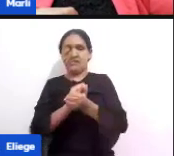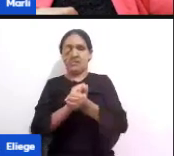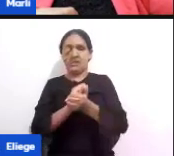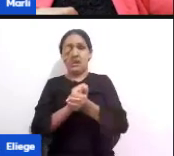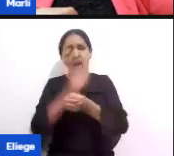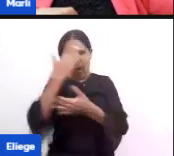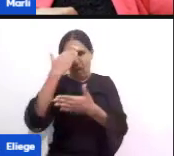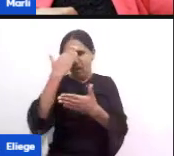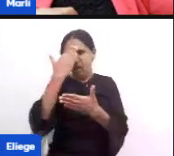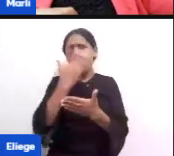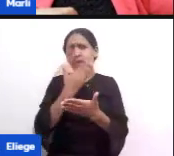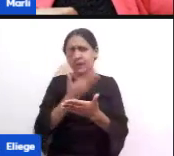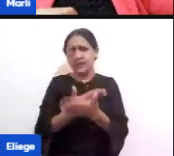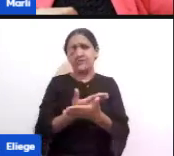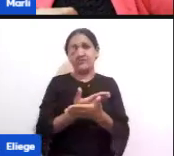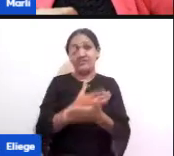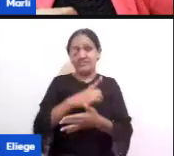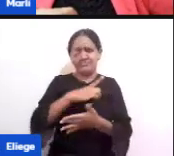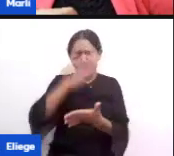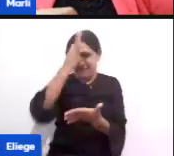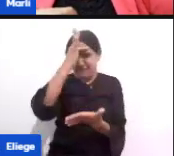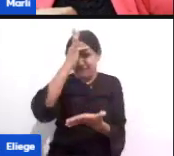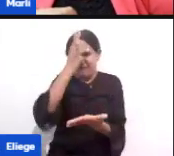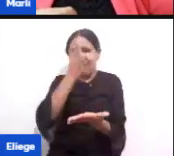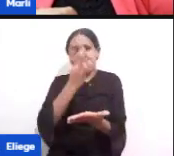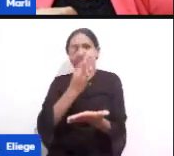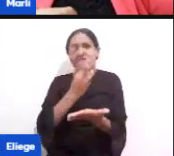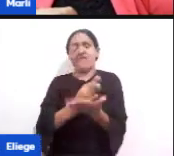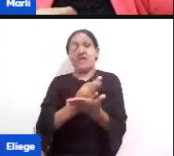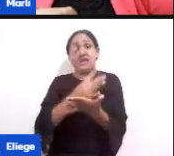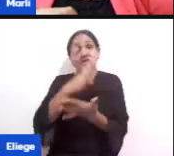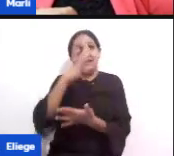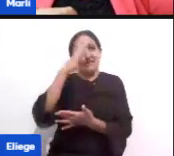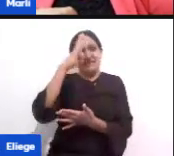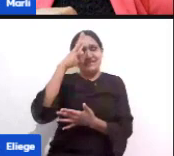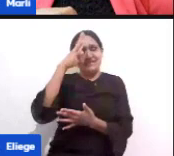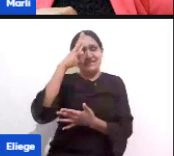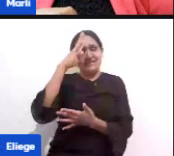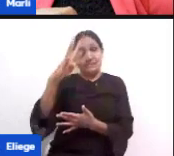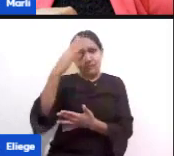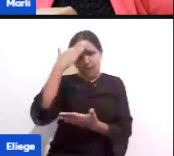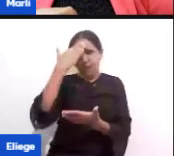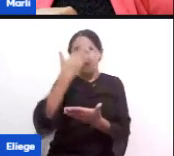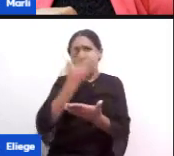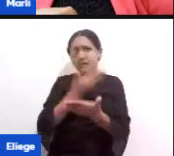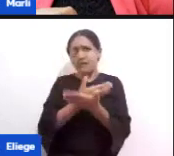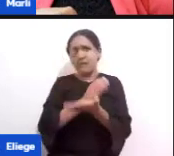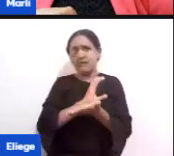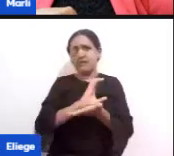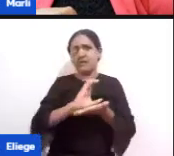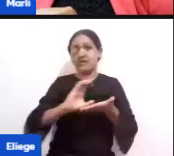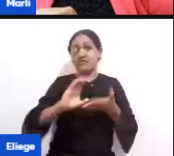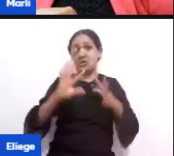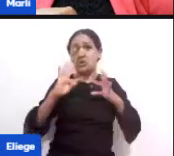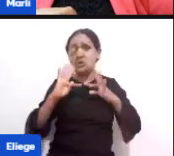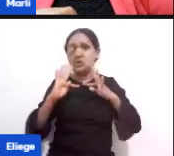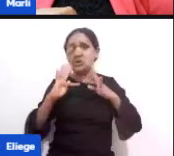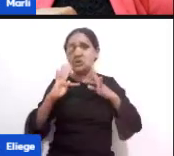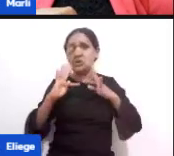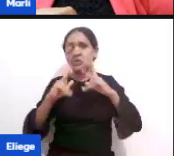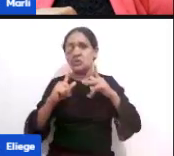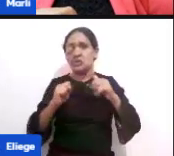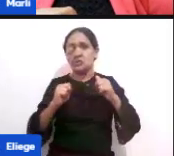Acredite, tenha fé e esperança. Creia, tudo vai